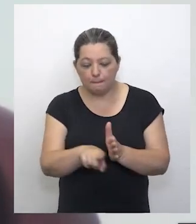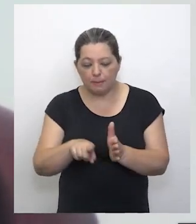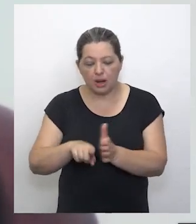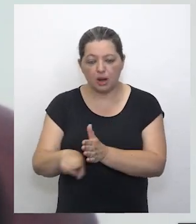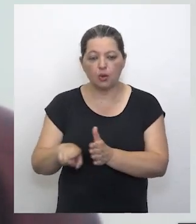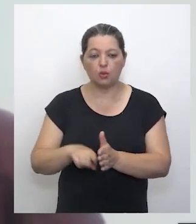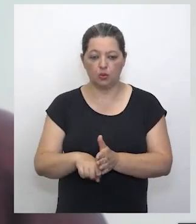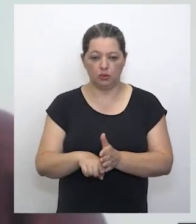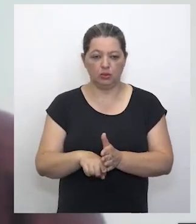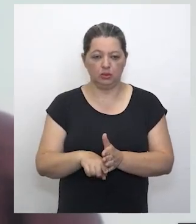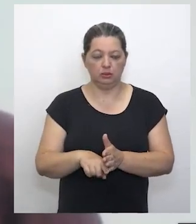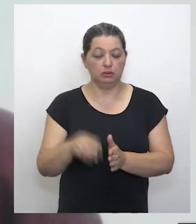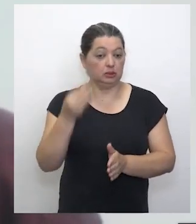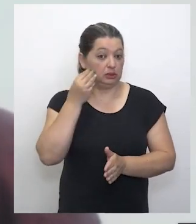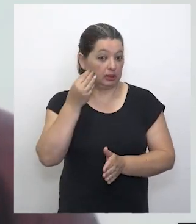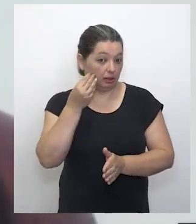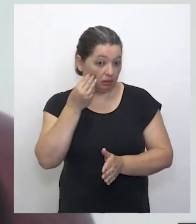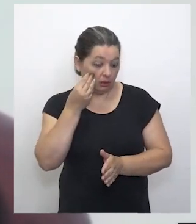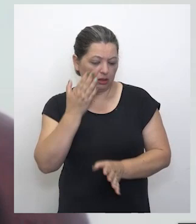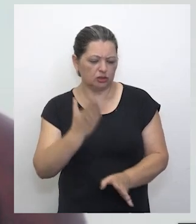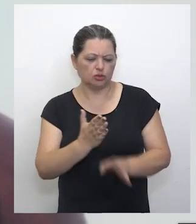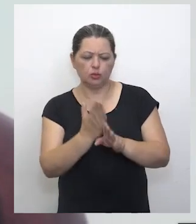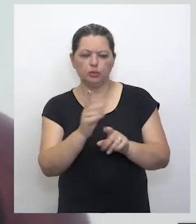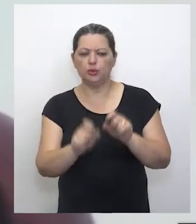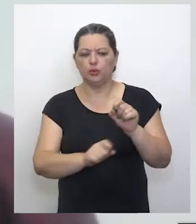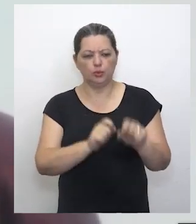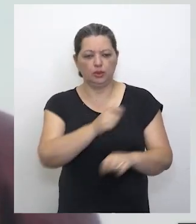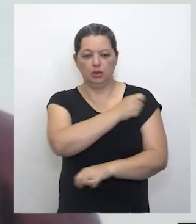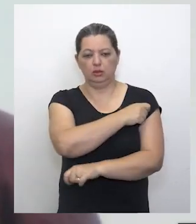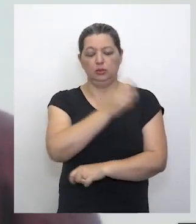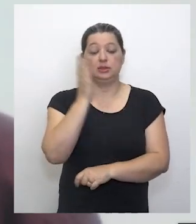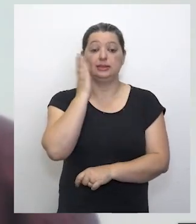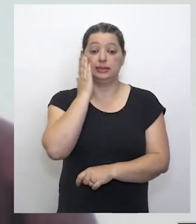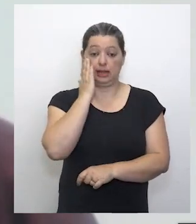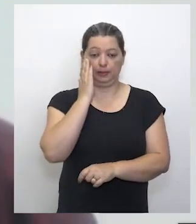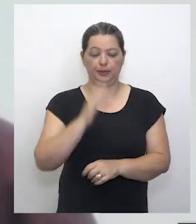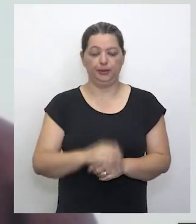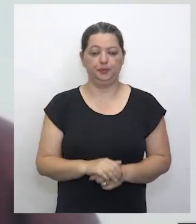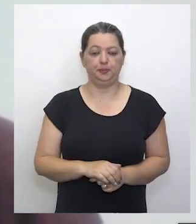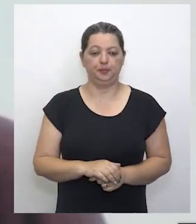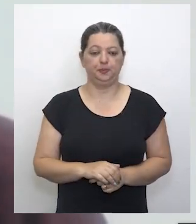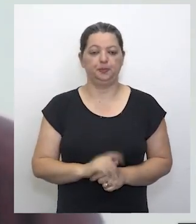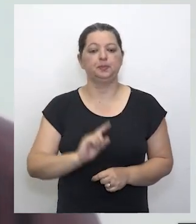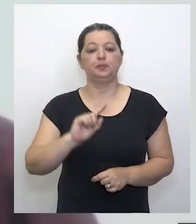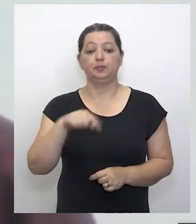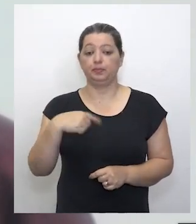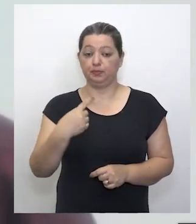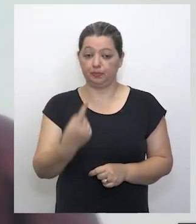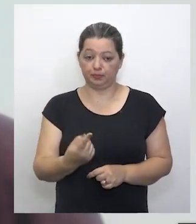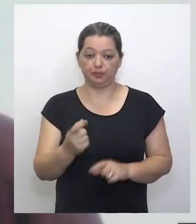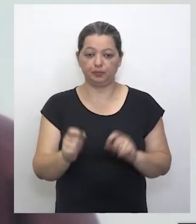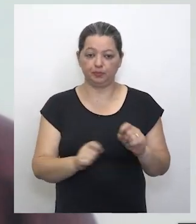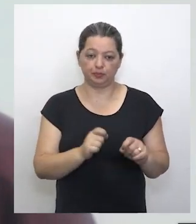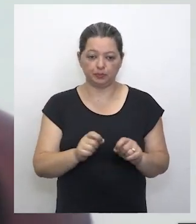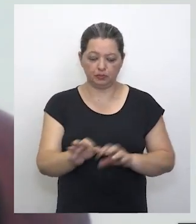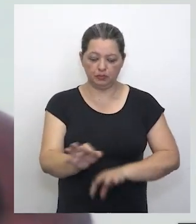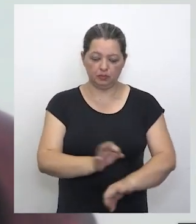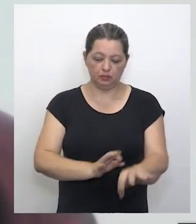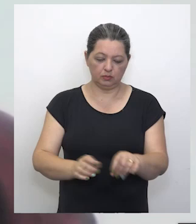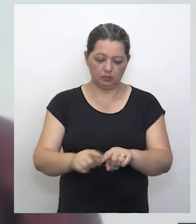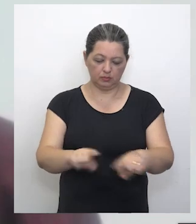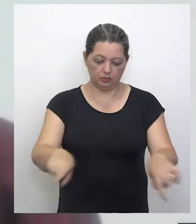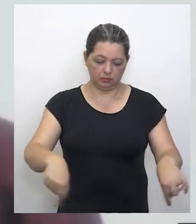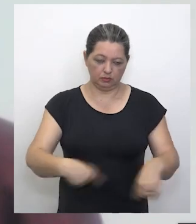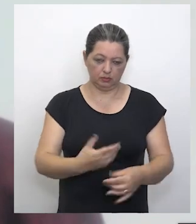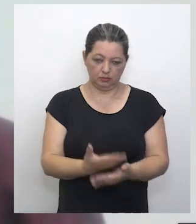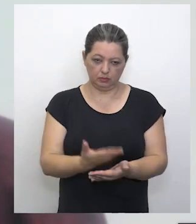vai descobrir o que esse aluno sabe. Em seguida, organização da sala de aula e do tempo para a